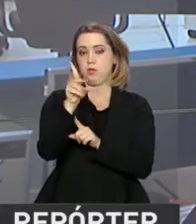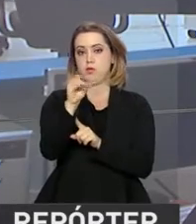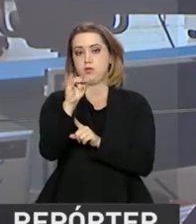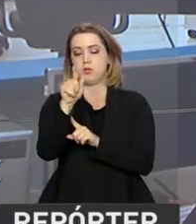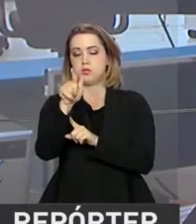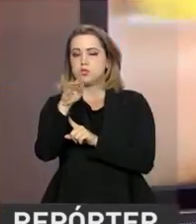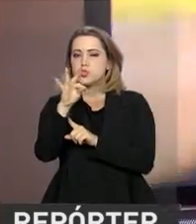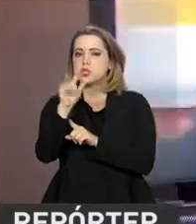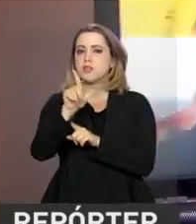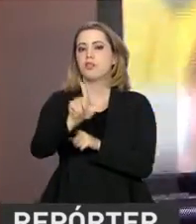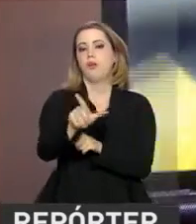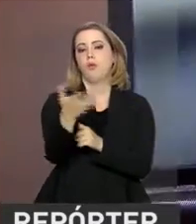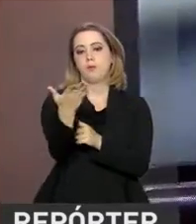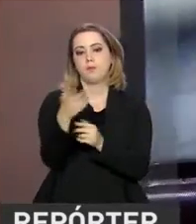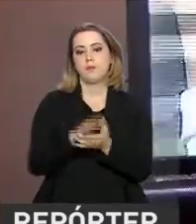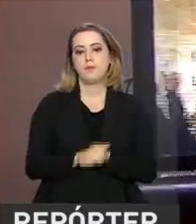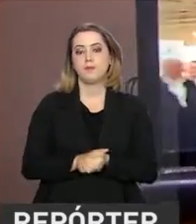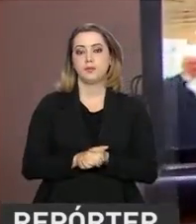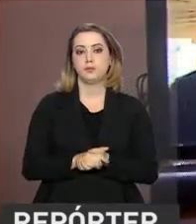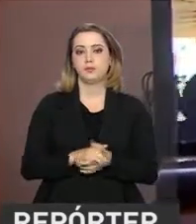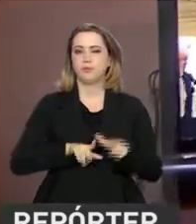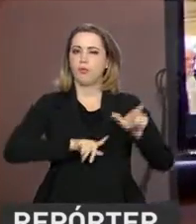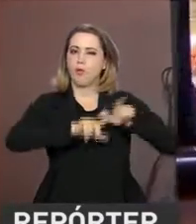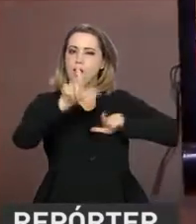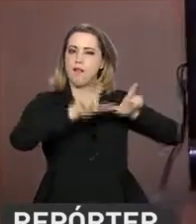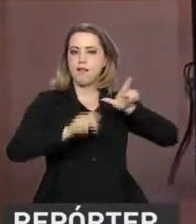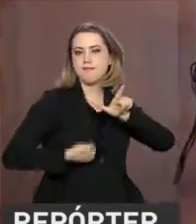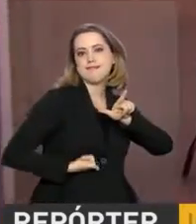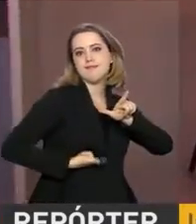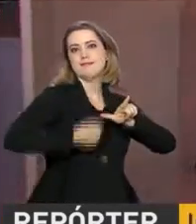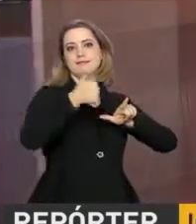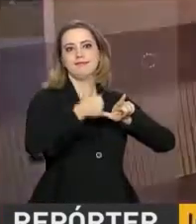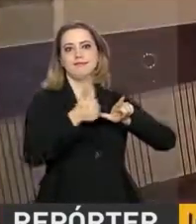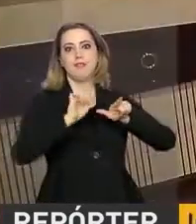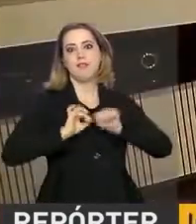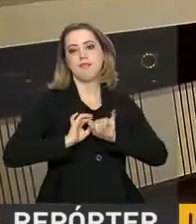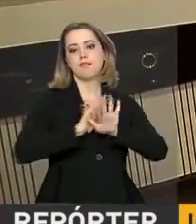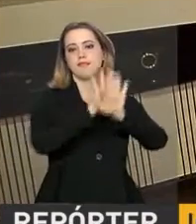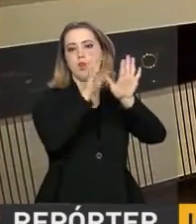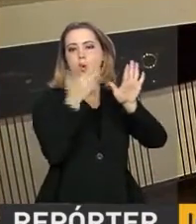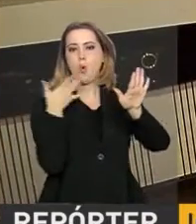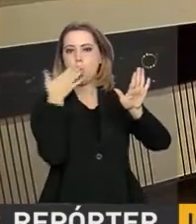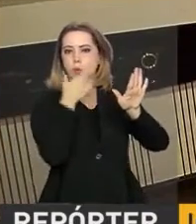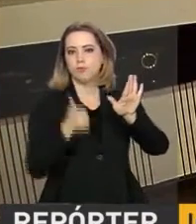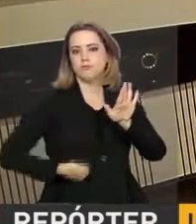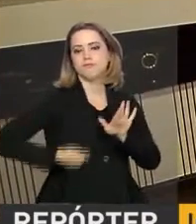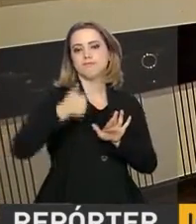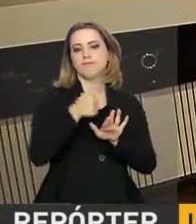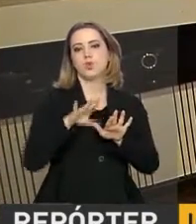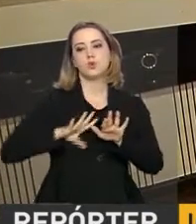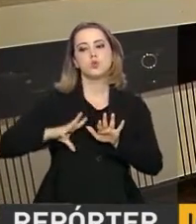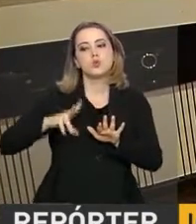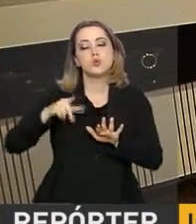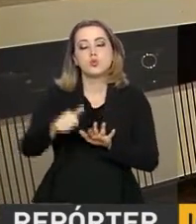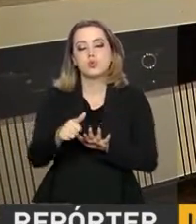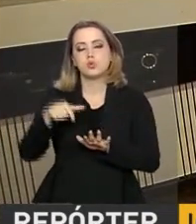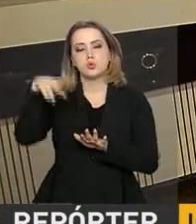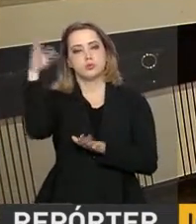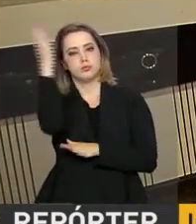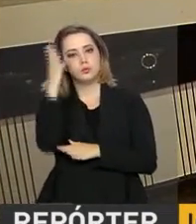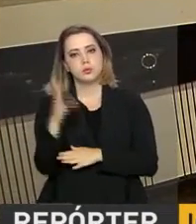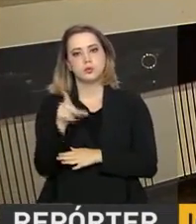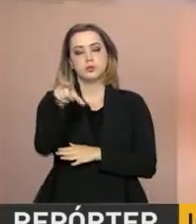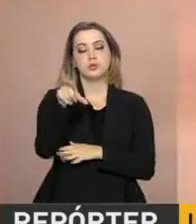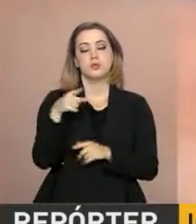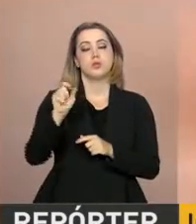mês imagem muito melhor mais nítida e colorida assim será a tv de todos os brasileiros quando o